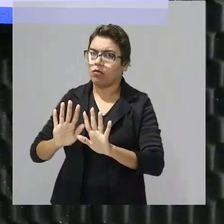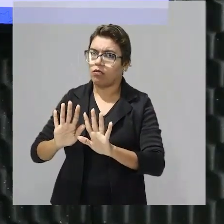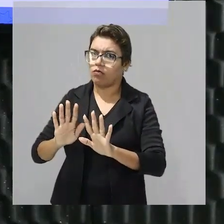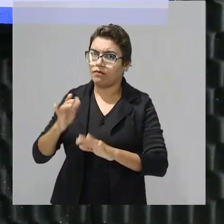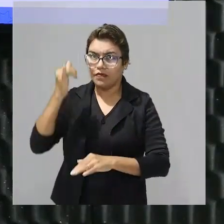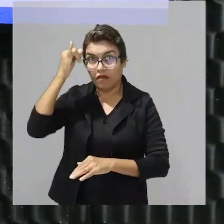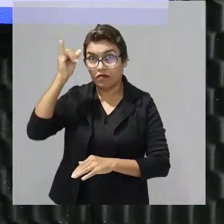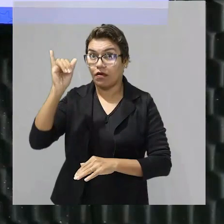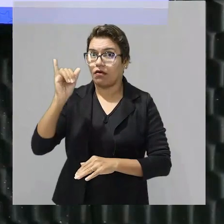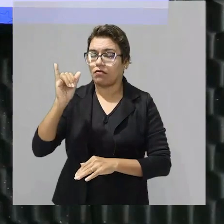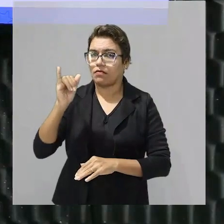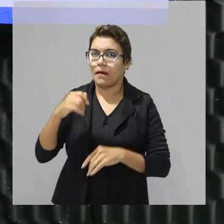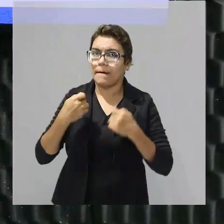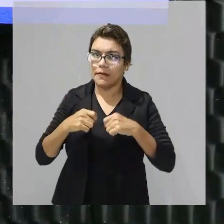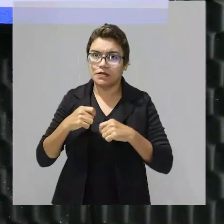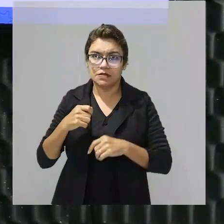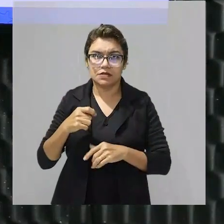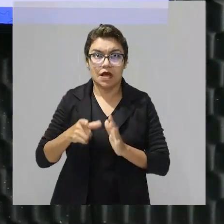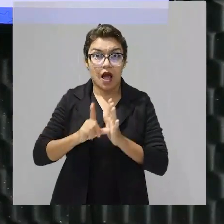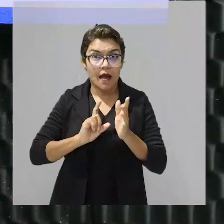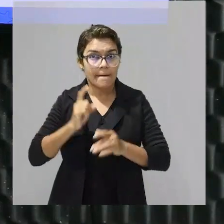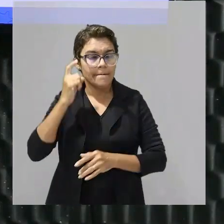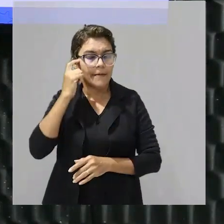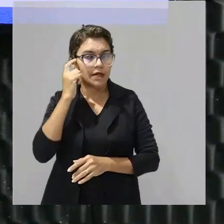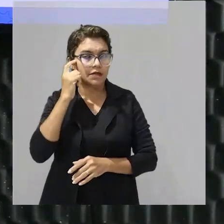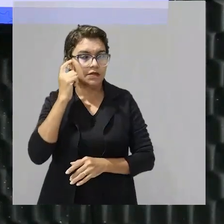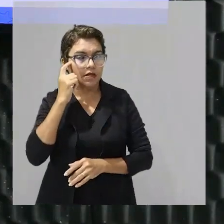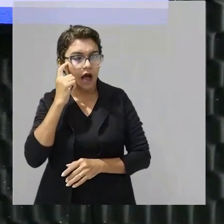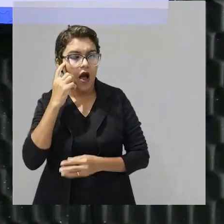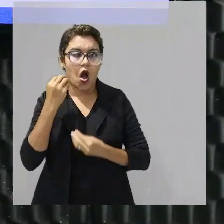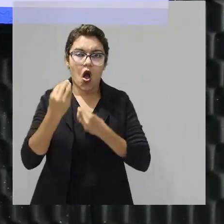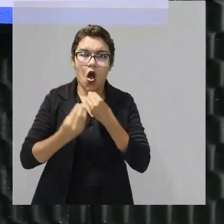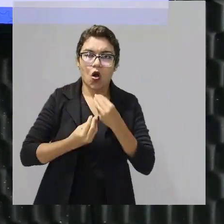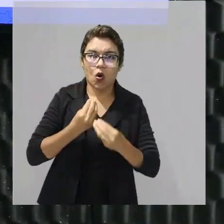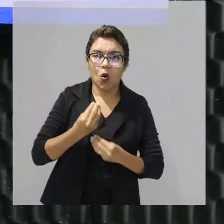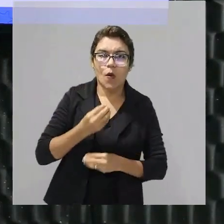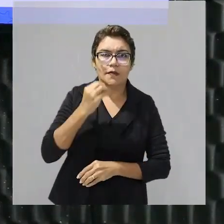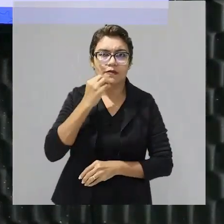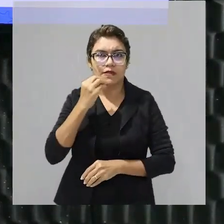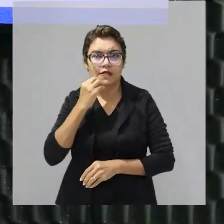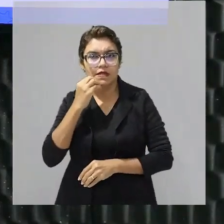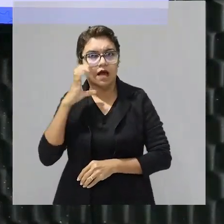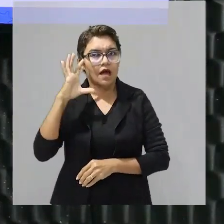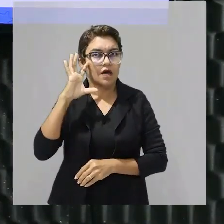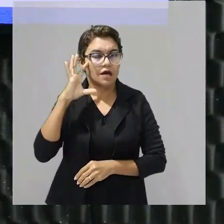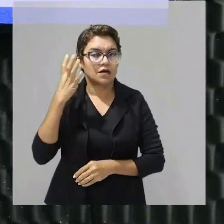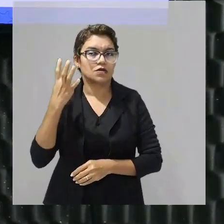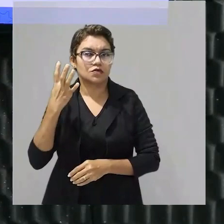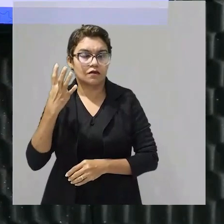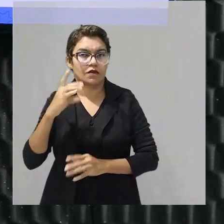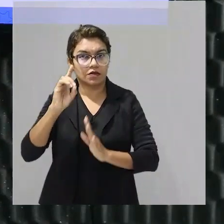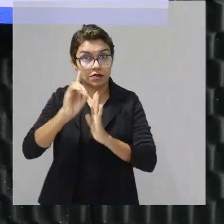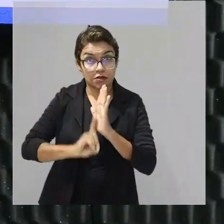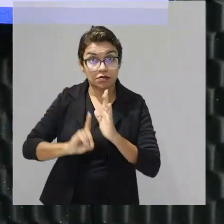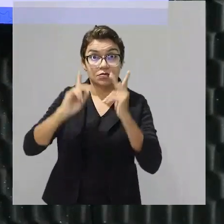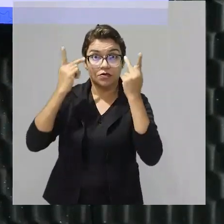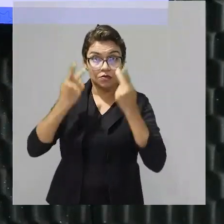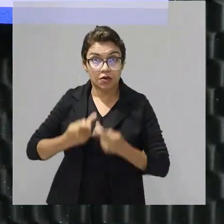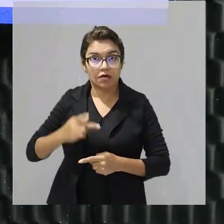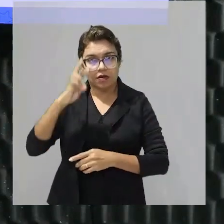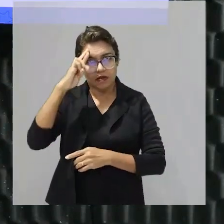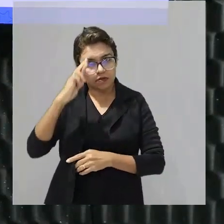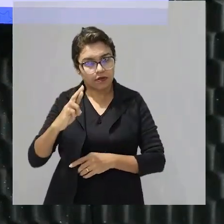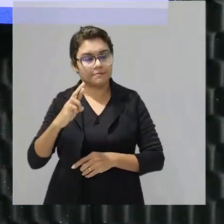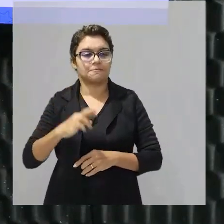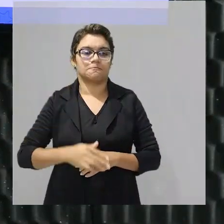triste, revoltado sobre determinados acontecimentos da nossa sociedade, ainda assim nós temos que buscar soluções